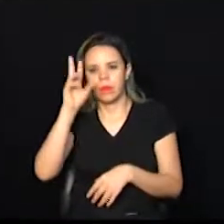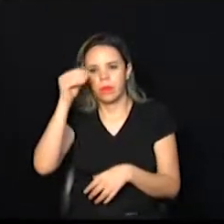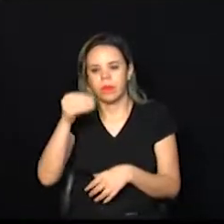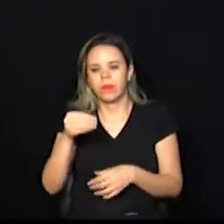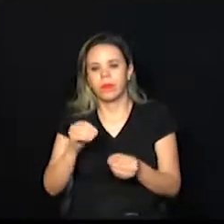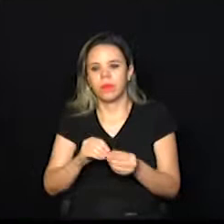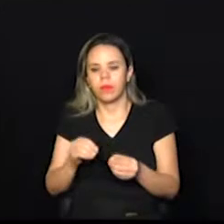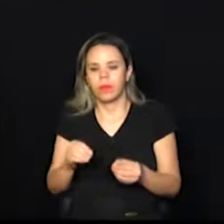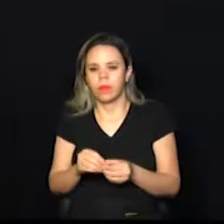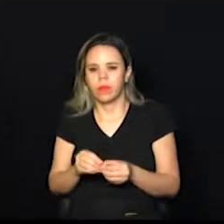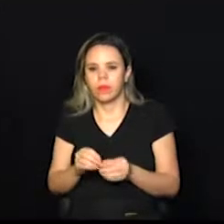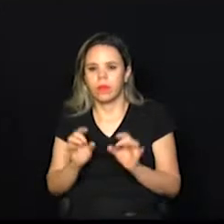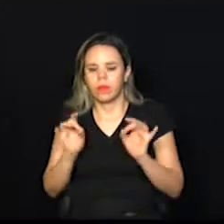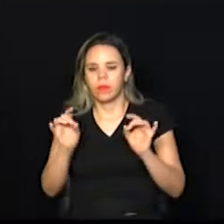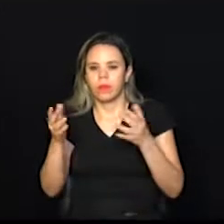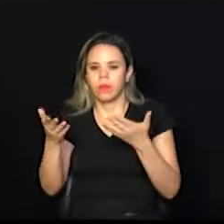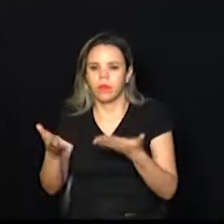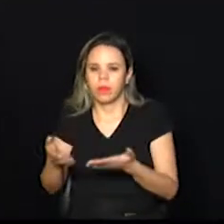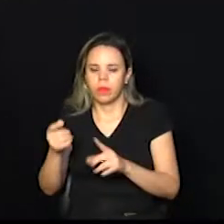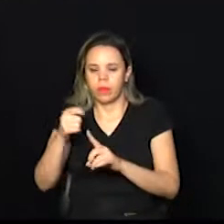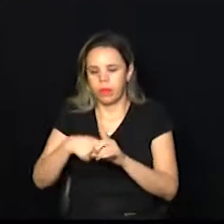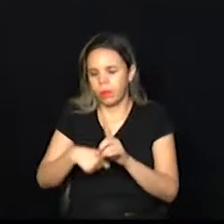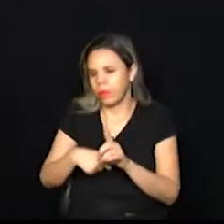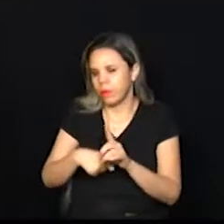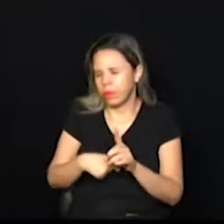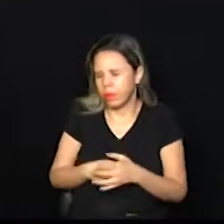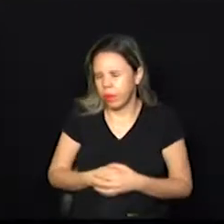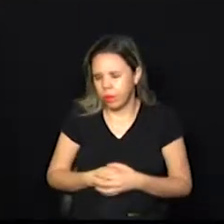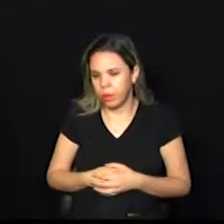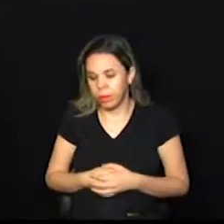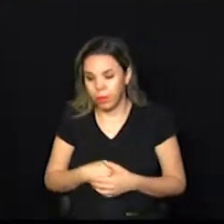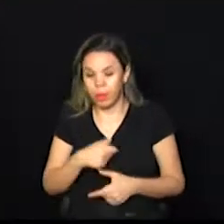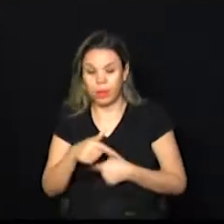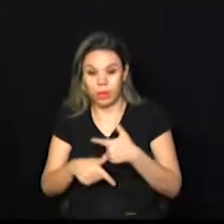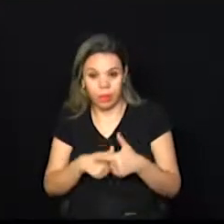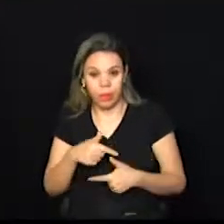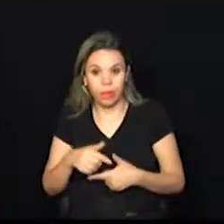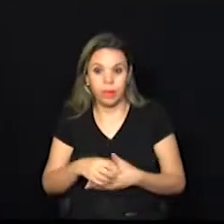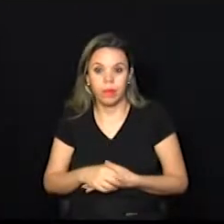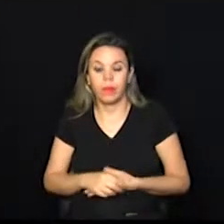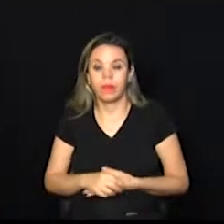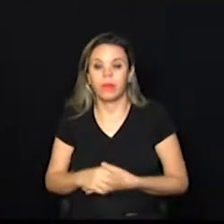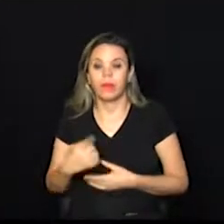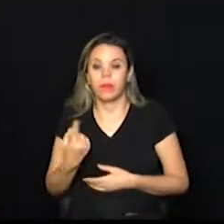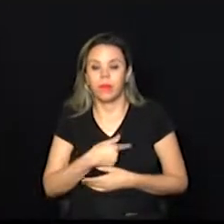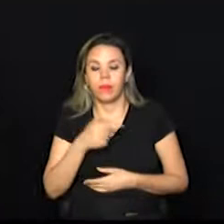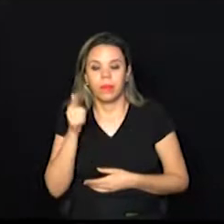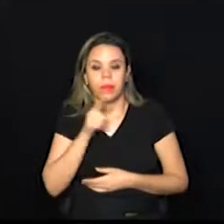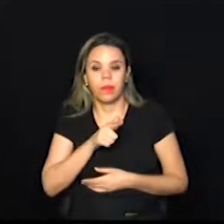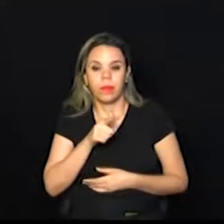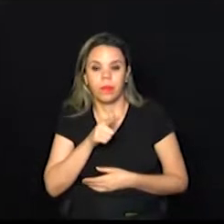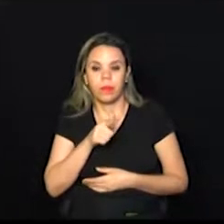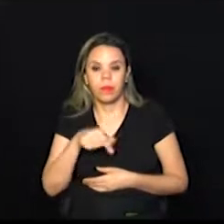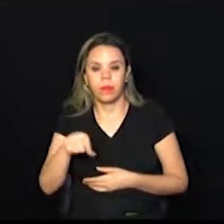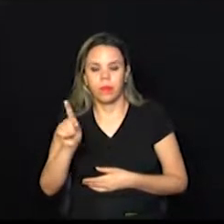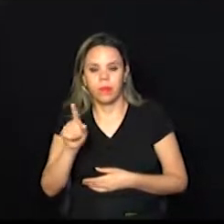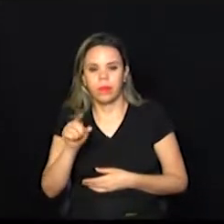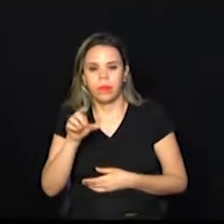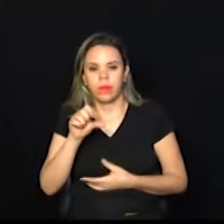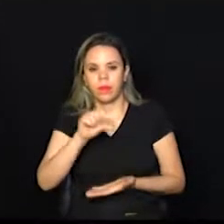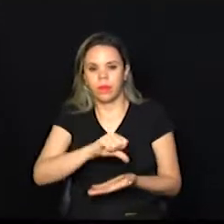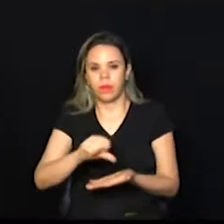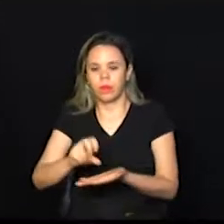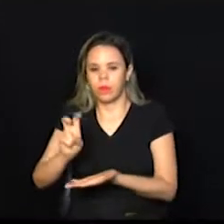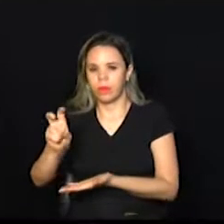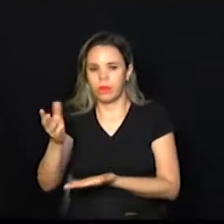um pouco em especial, foi um mês de muito trabalho. A gente conseguiu ir para os 5 territórios, fazer